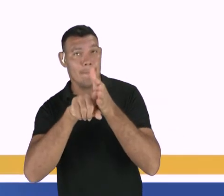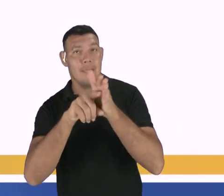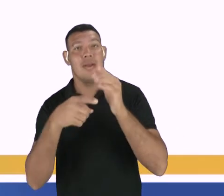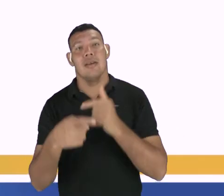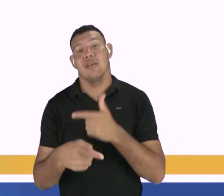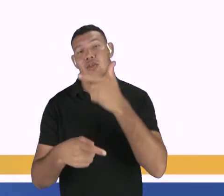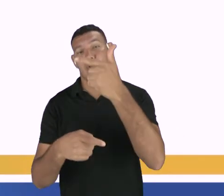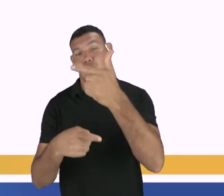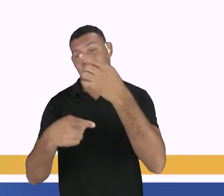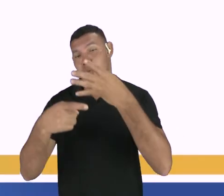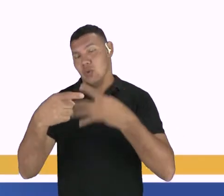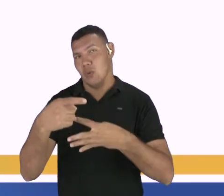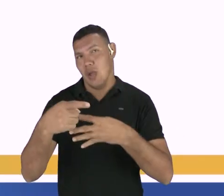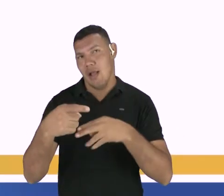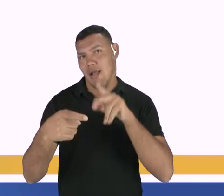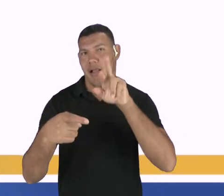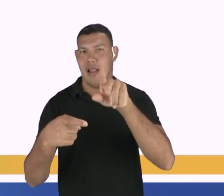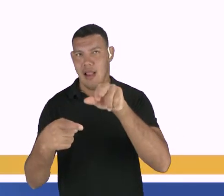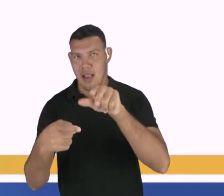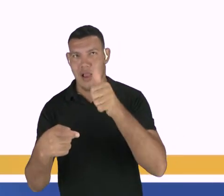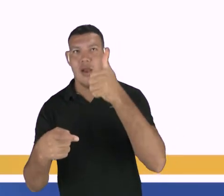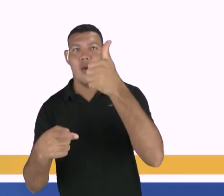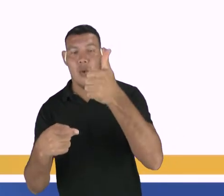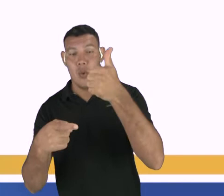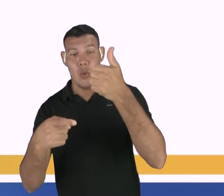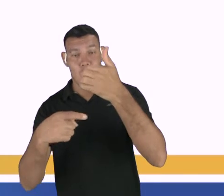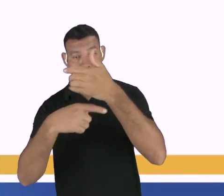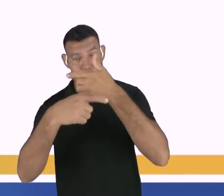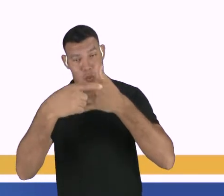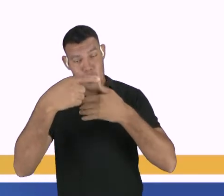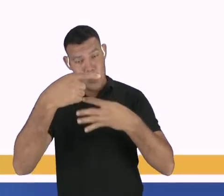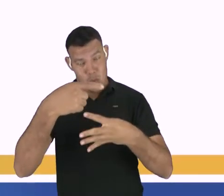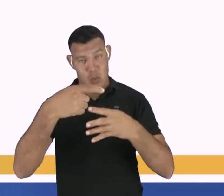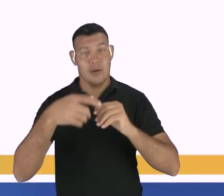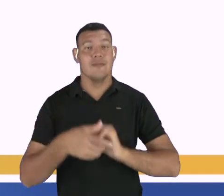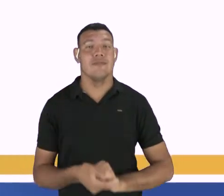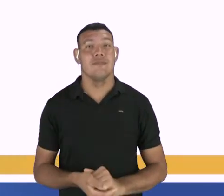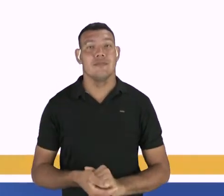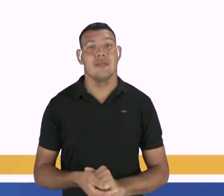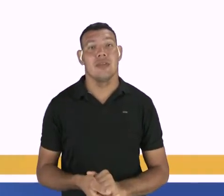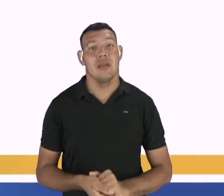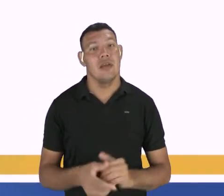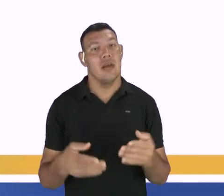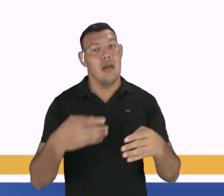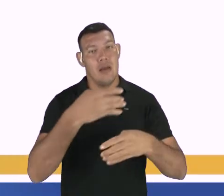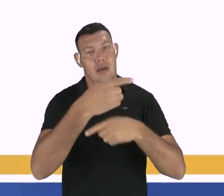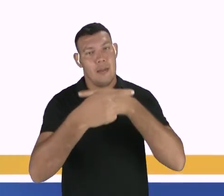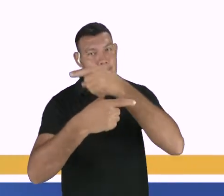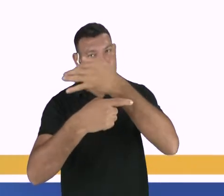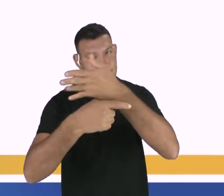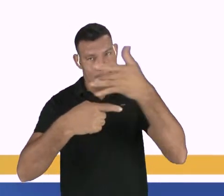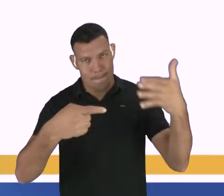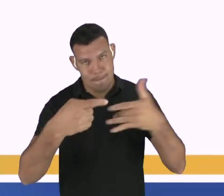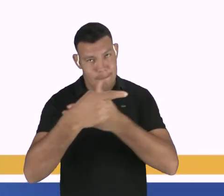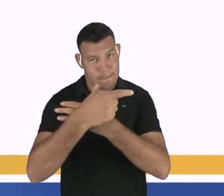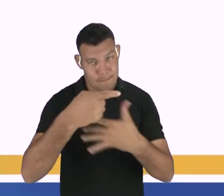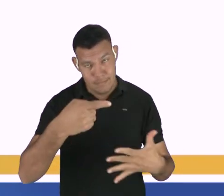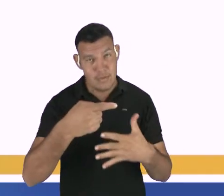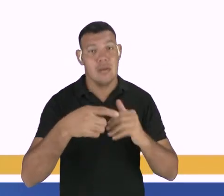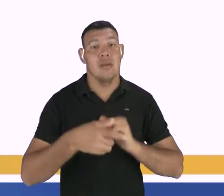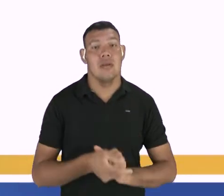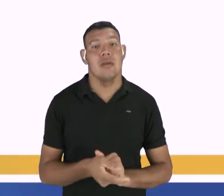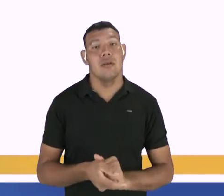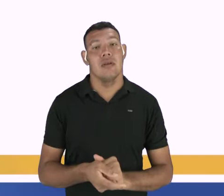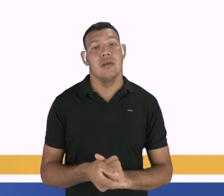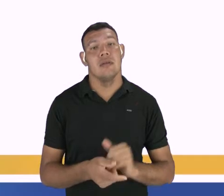ter 1 quarto, ok? Então, a fração que representa a parte do bolo que sobrou vai ser 1 quarto,